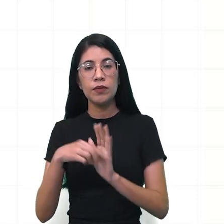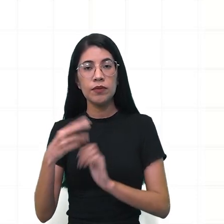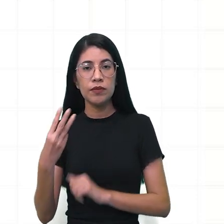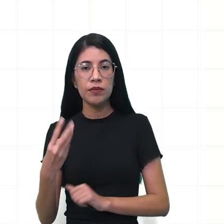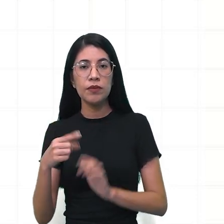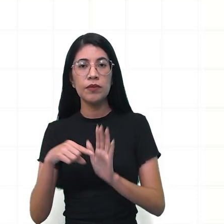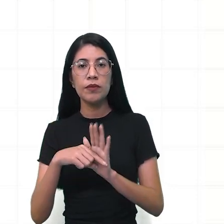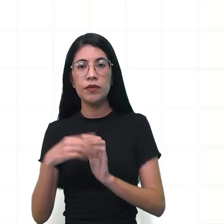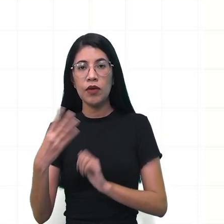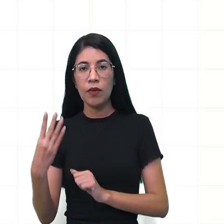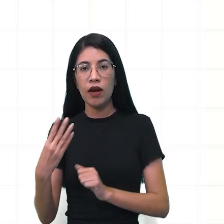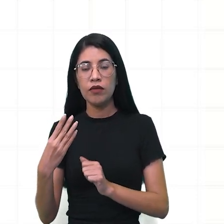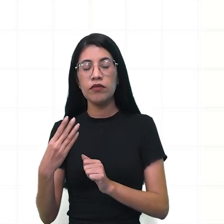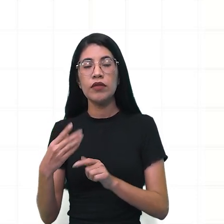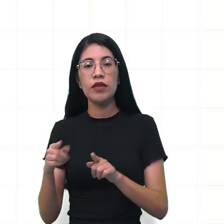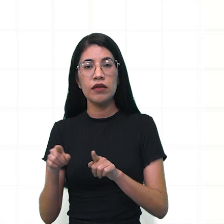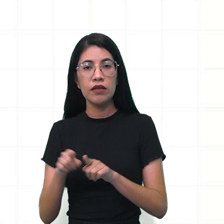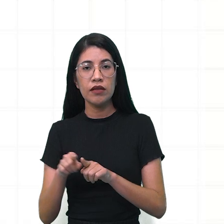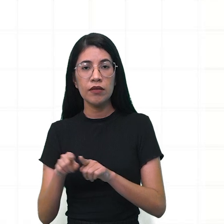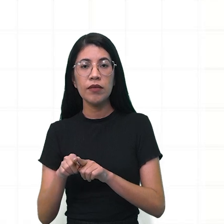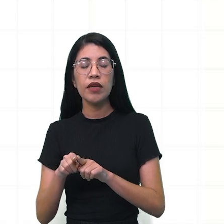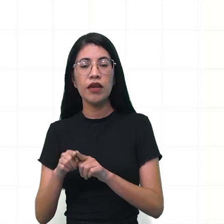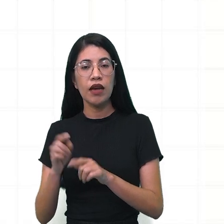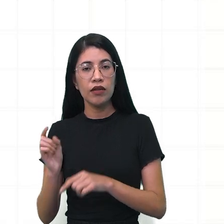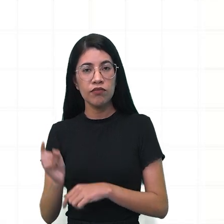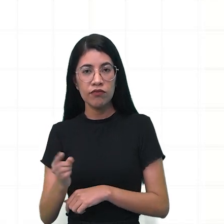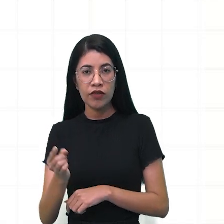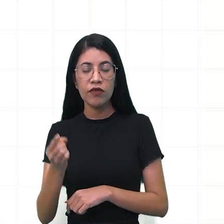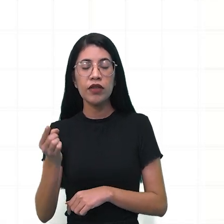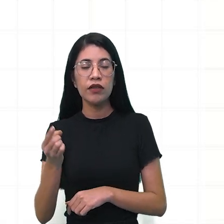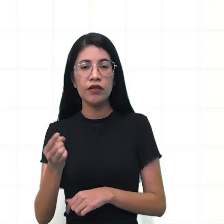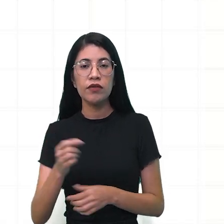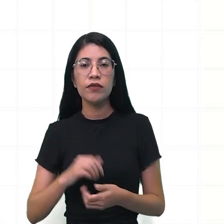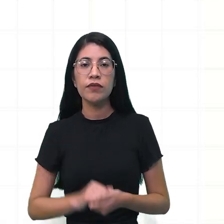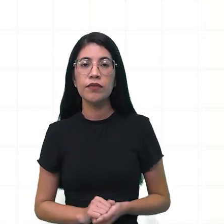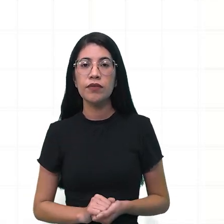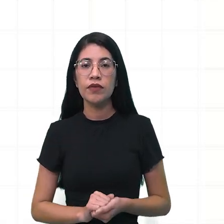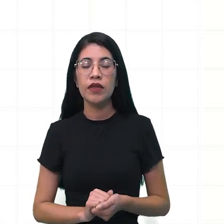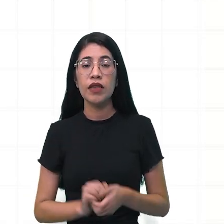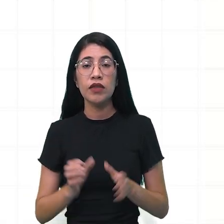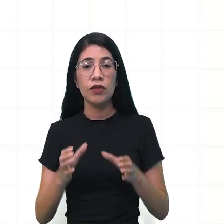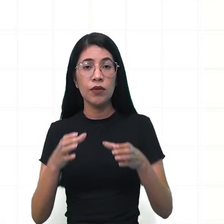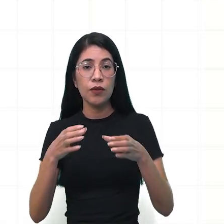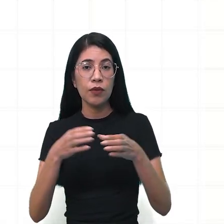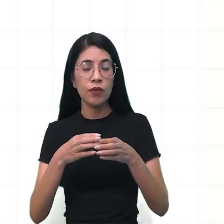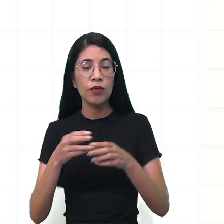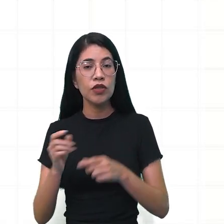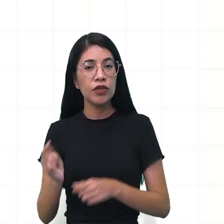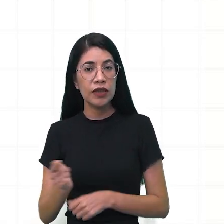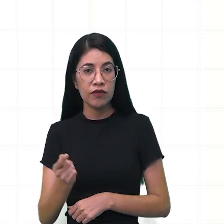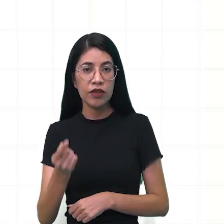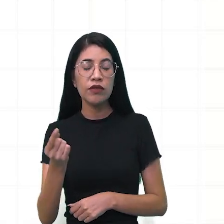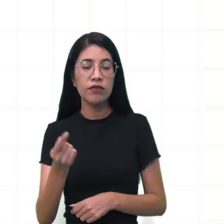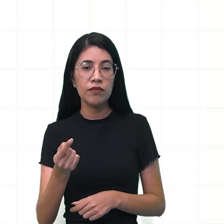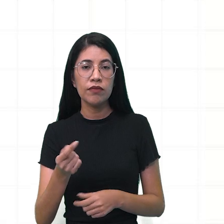2, menos 3, menos 4. E essa reta continua. Lembrando que isso é um conjunto infinito, tá? Então,